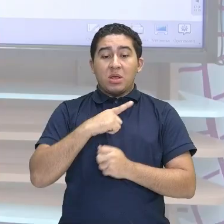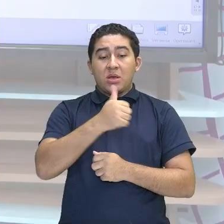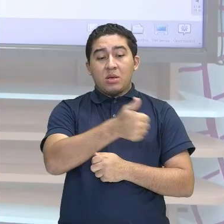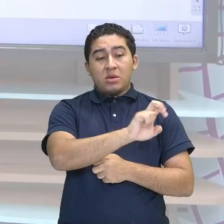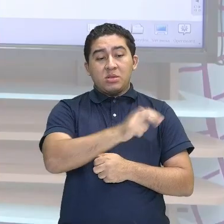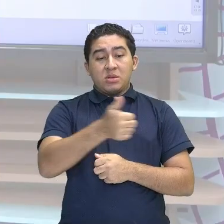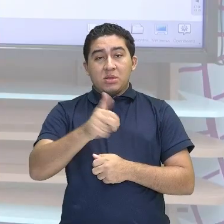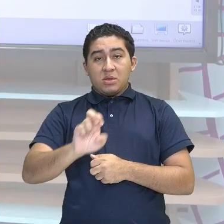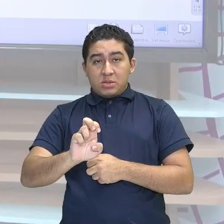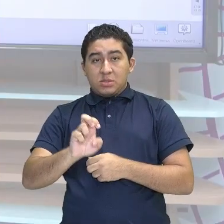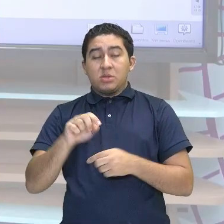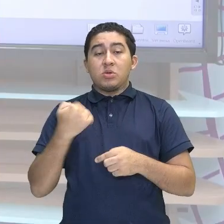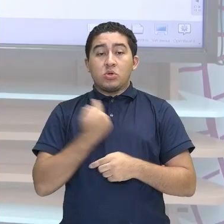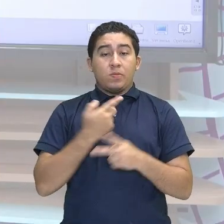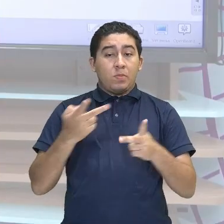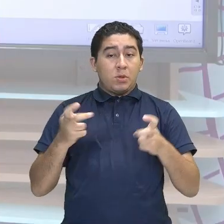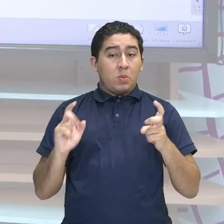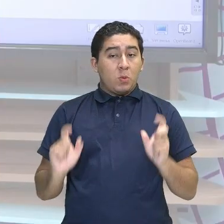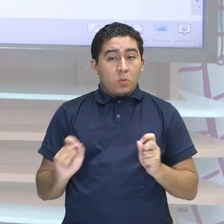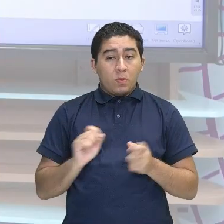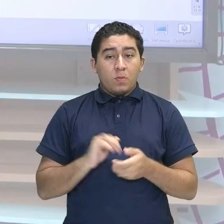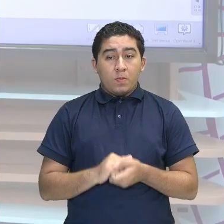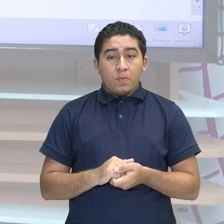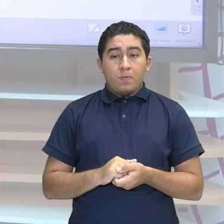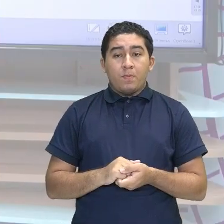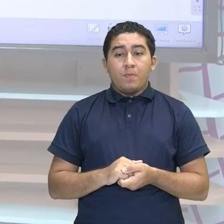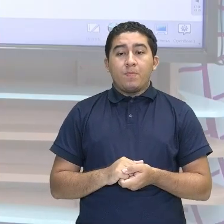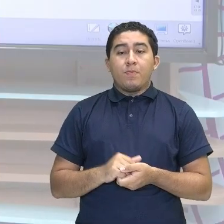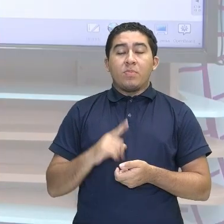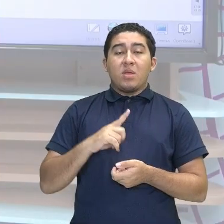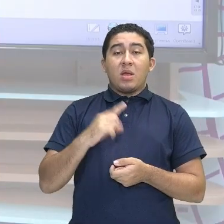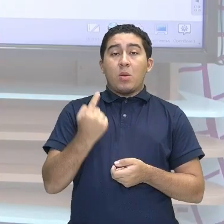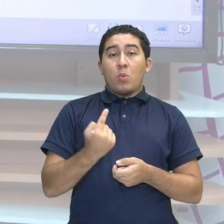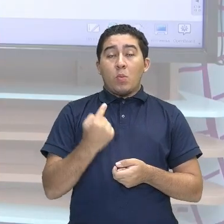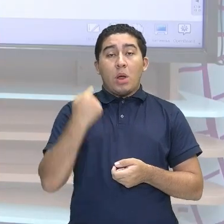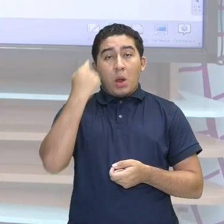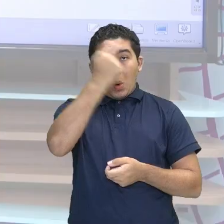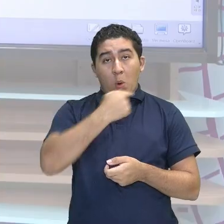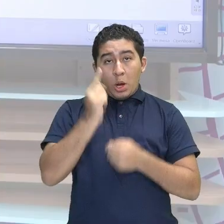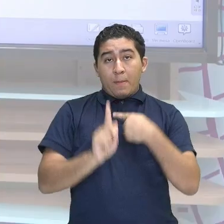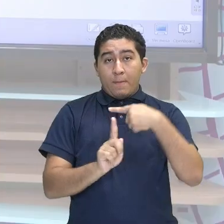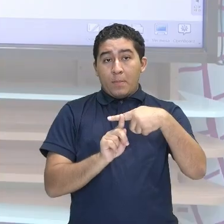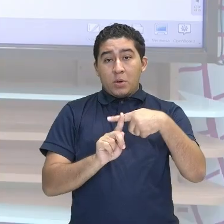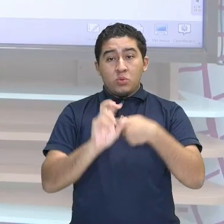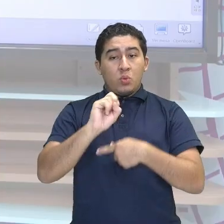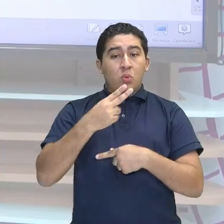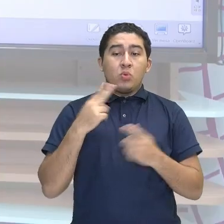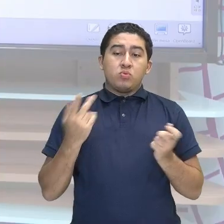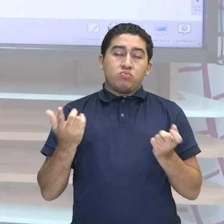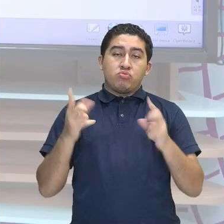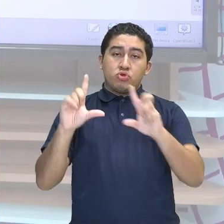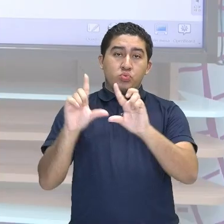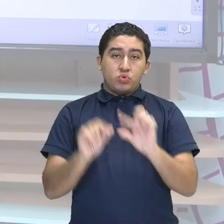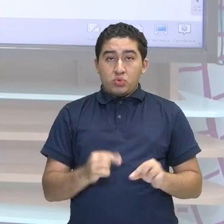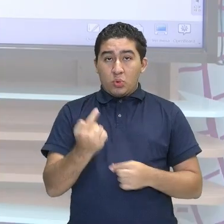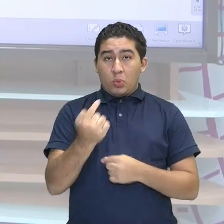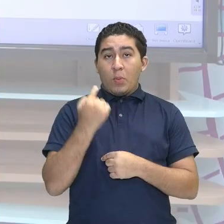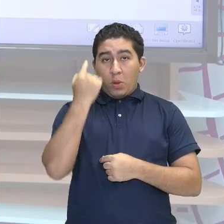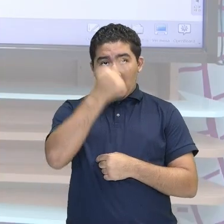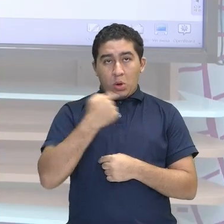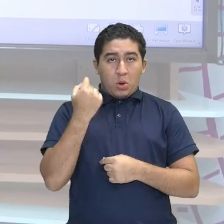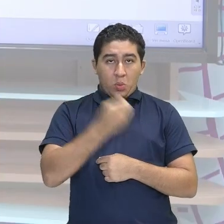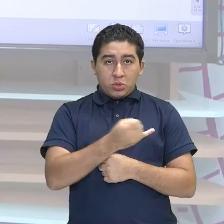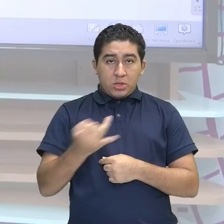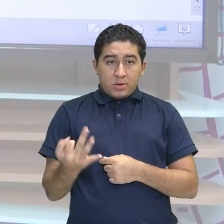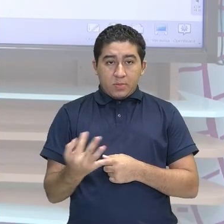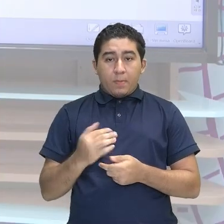nós temos aí o adiantamento de 1 hora, né, o acréscimo de 1 hora, ou você vai diminuindo 1 hora, tá